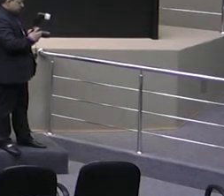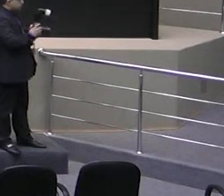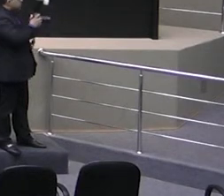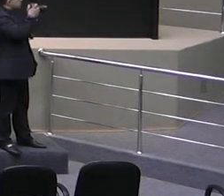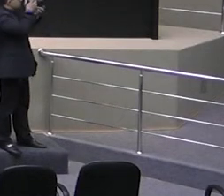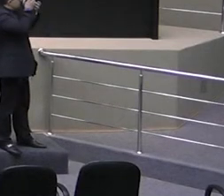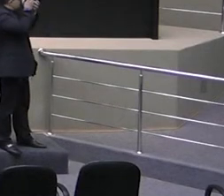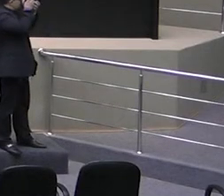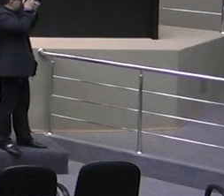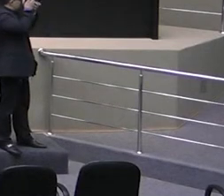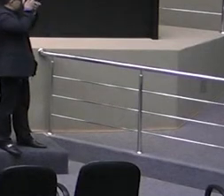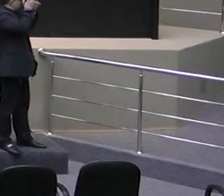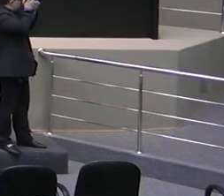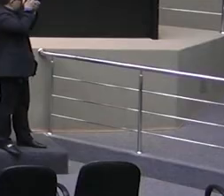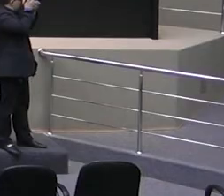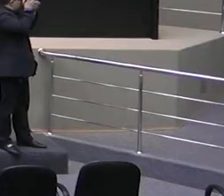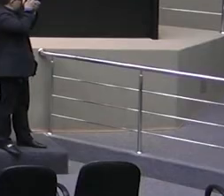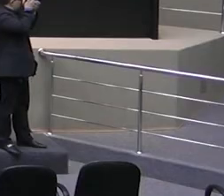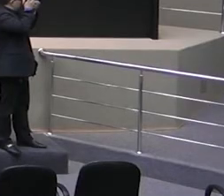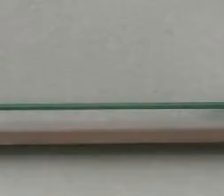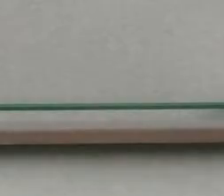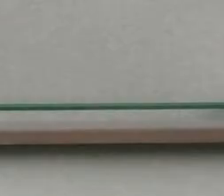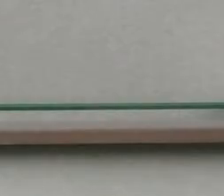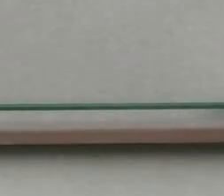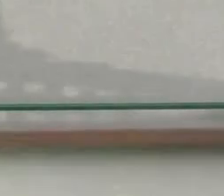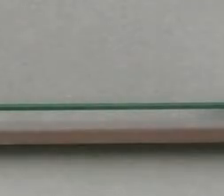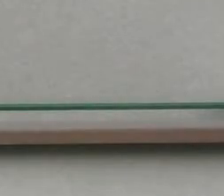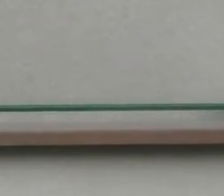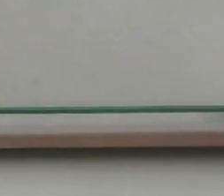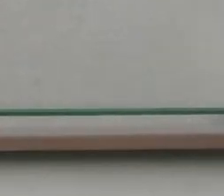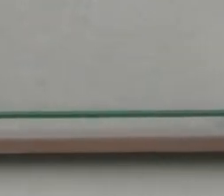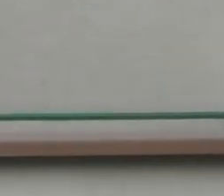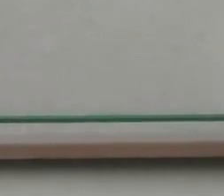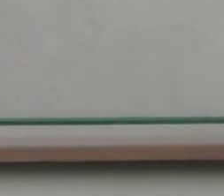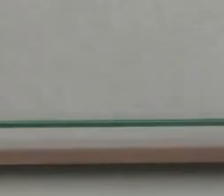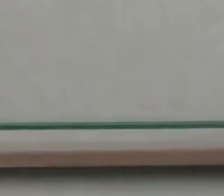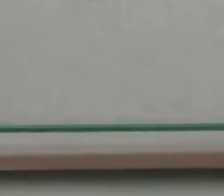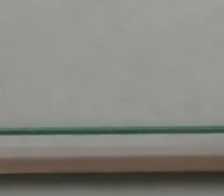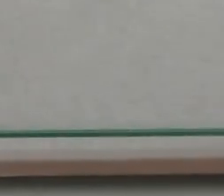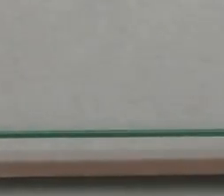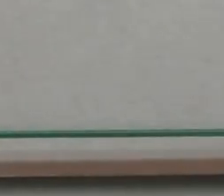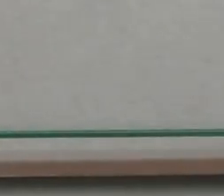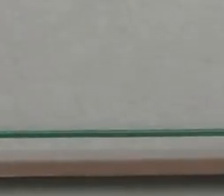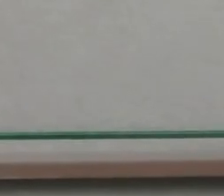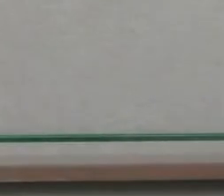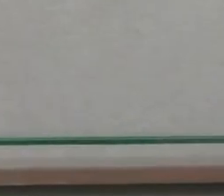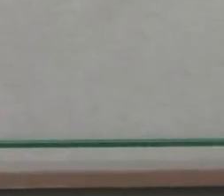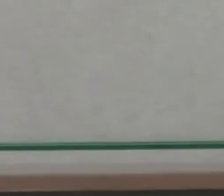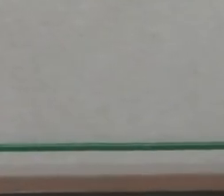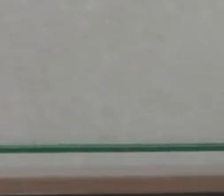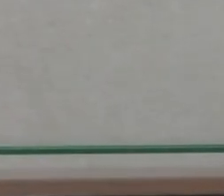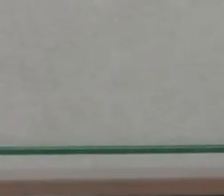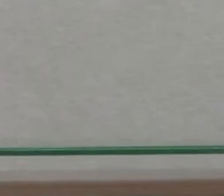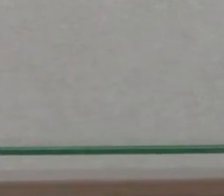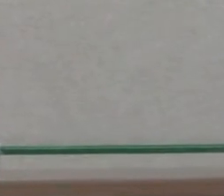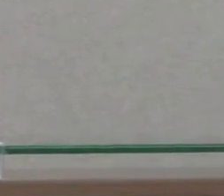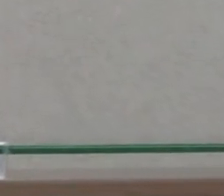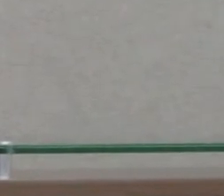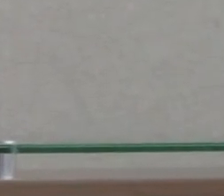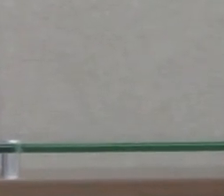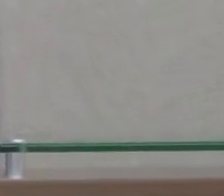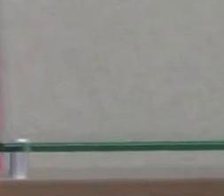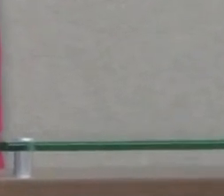Ontem nós estivemos juntamente com o deputado Cabo Maciel, que representou essa casa, e também o